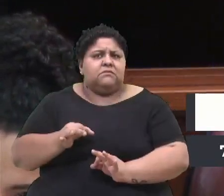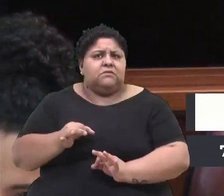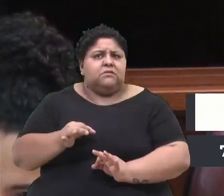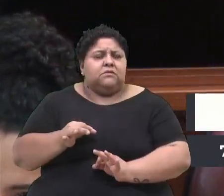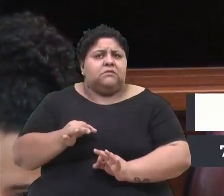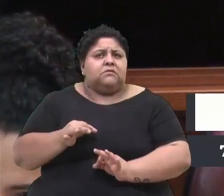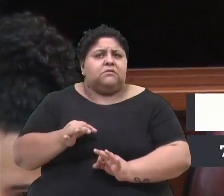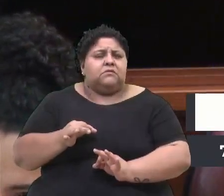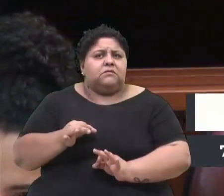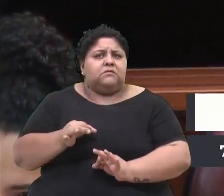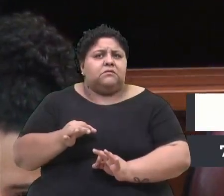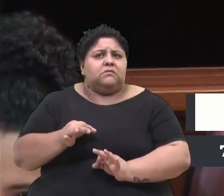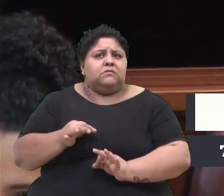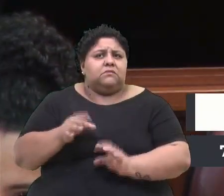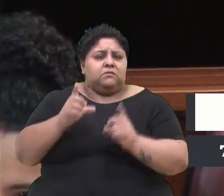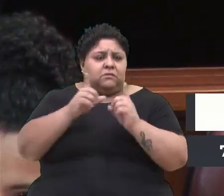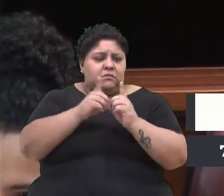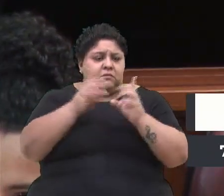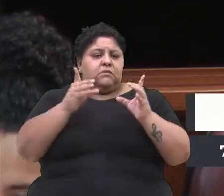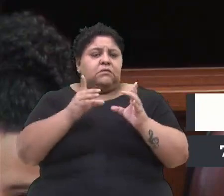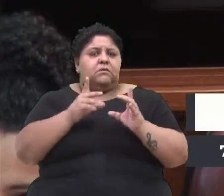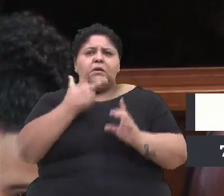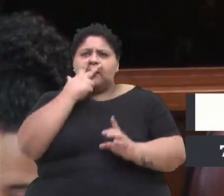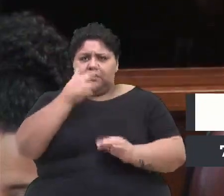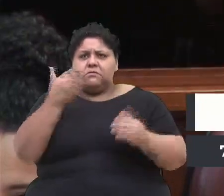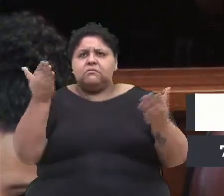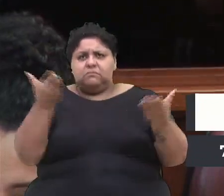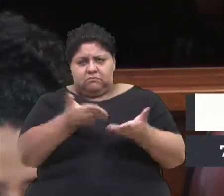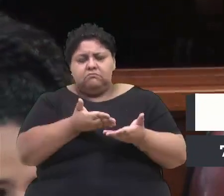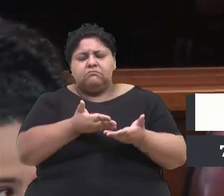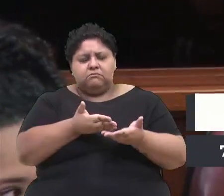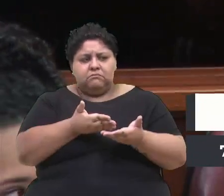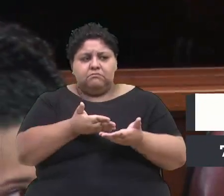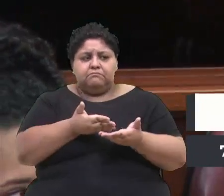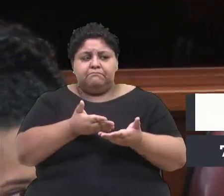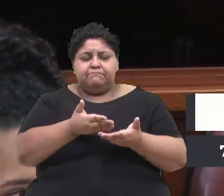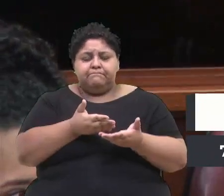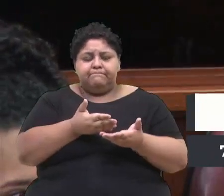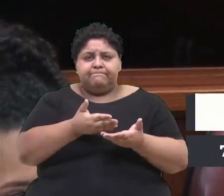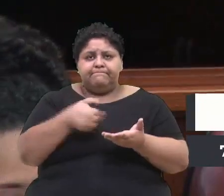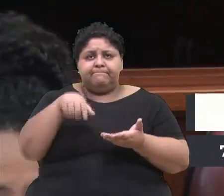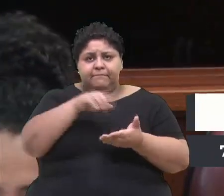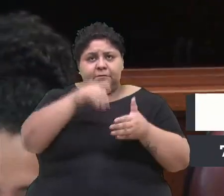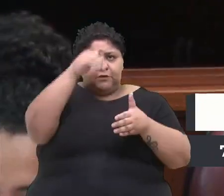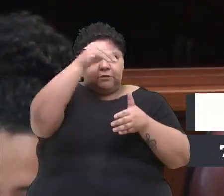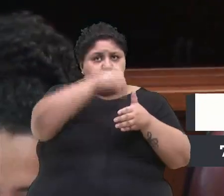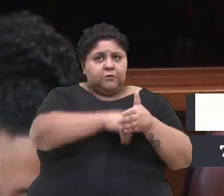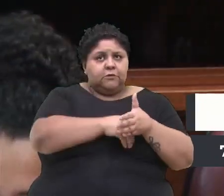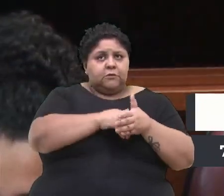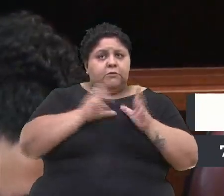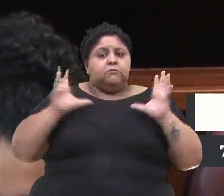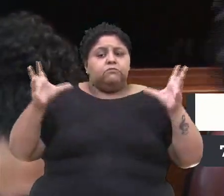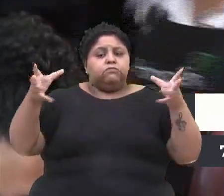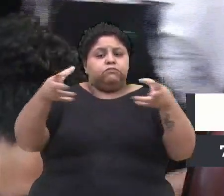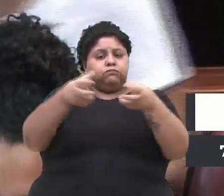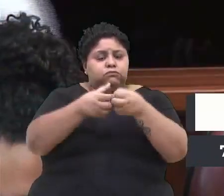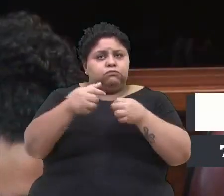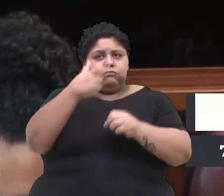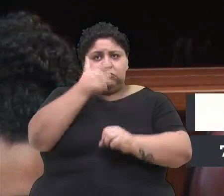que na democracia é assim que funciona. E, enfim, nós vamos votar em bloco, mas acho que a gente tem que ter